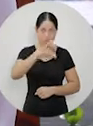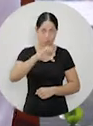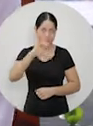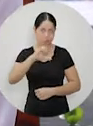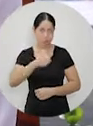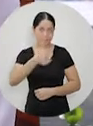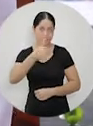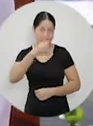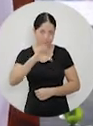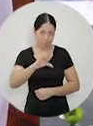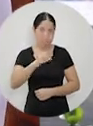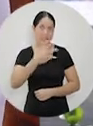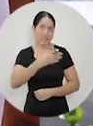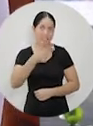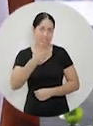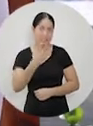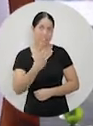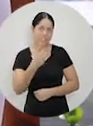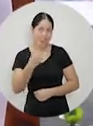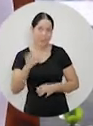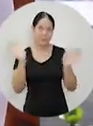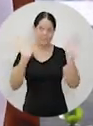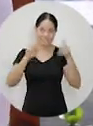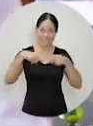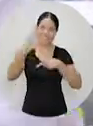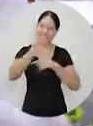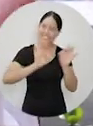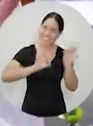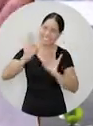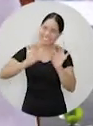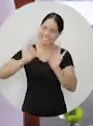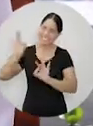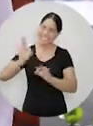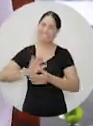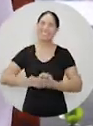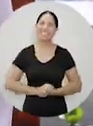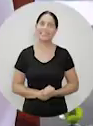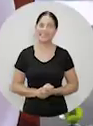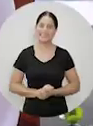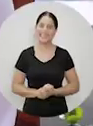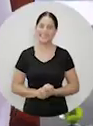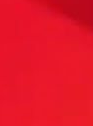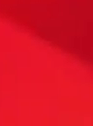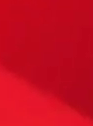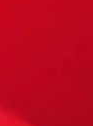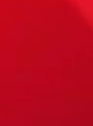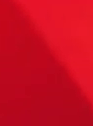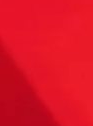61 999 19 47 31. Tchau e até o próximo programa.